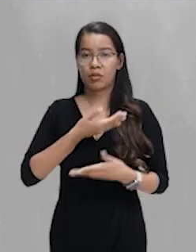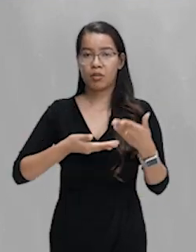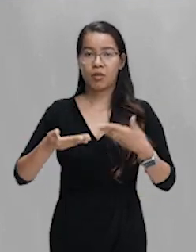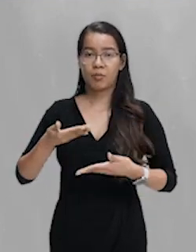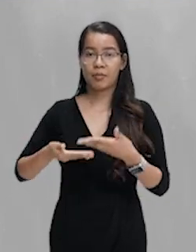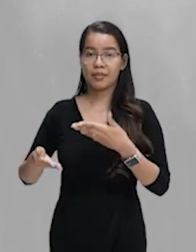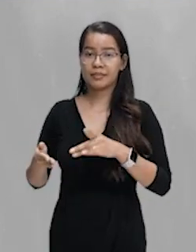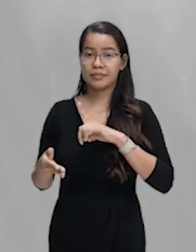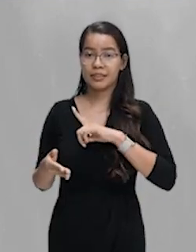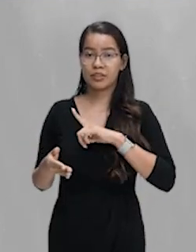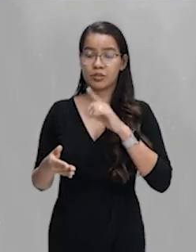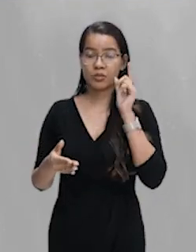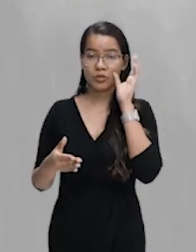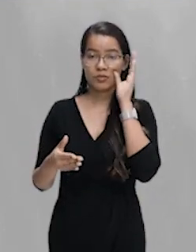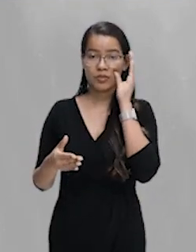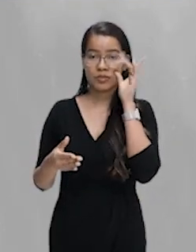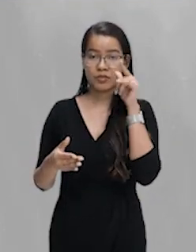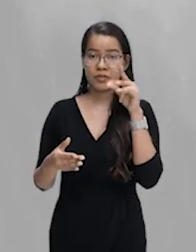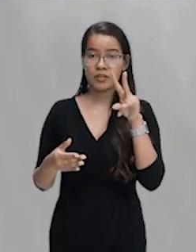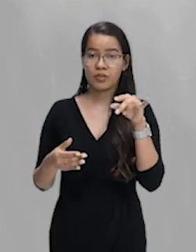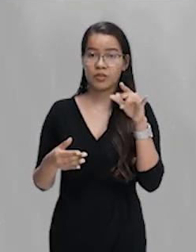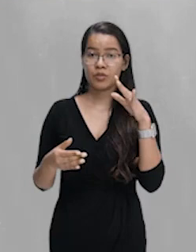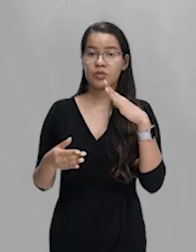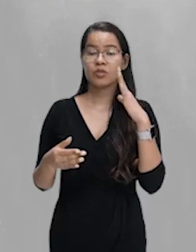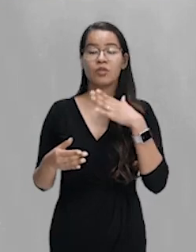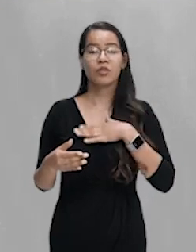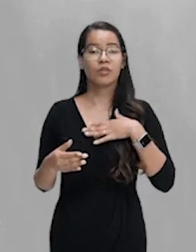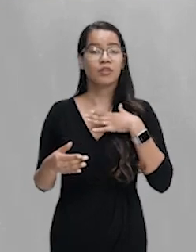que vocês vão gostar de saber de todas as disciplinas